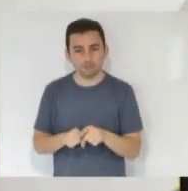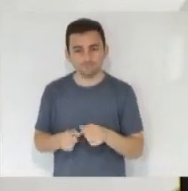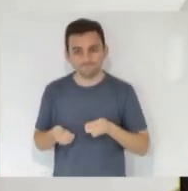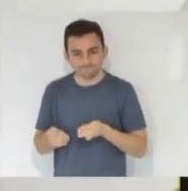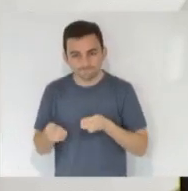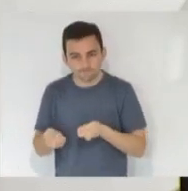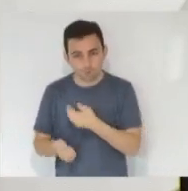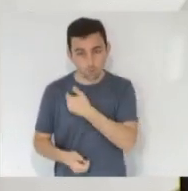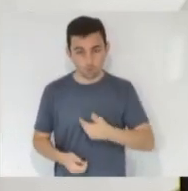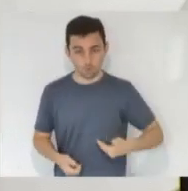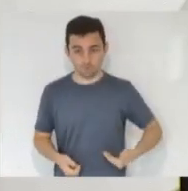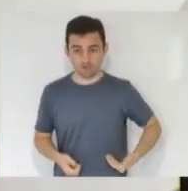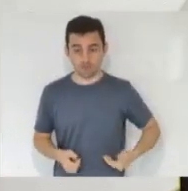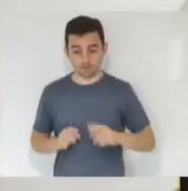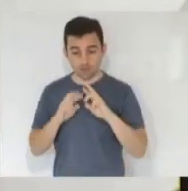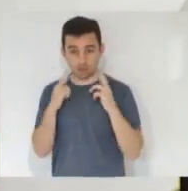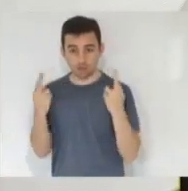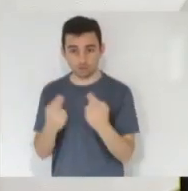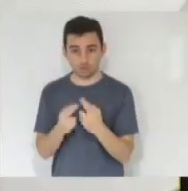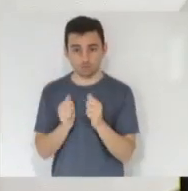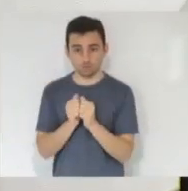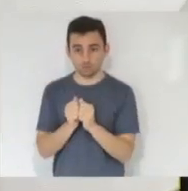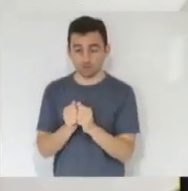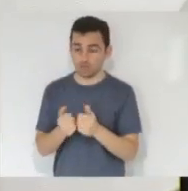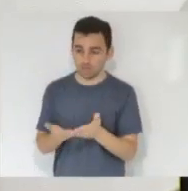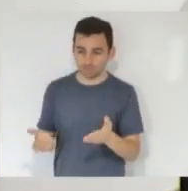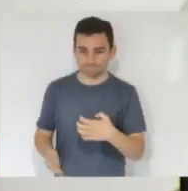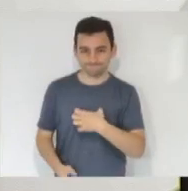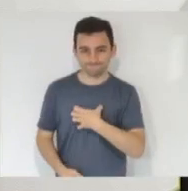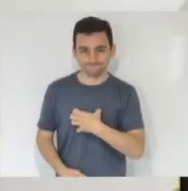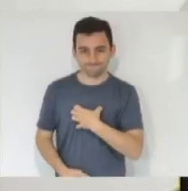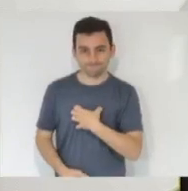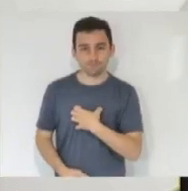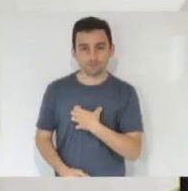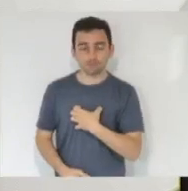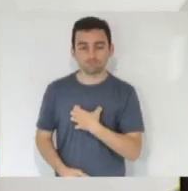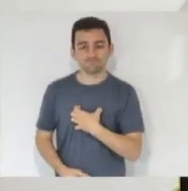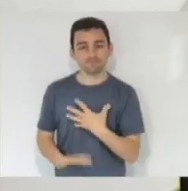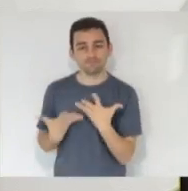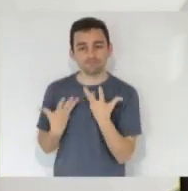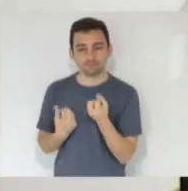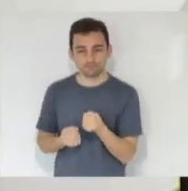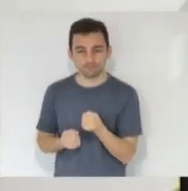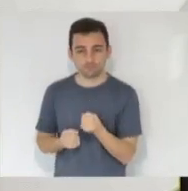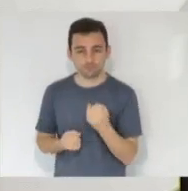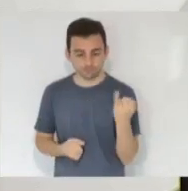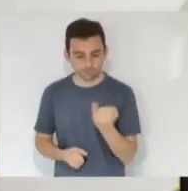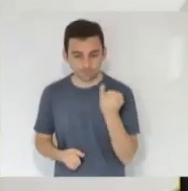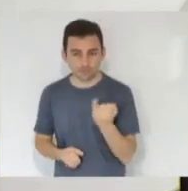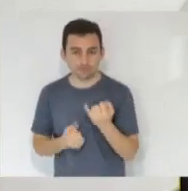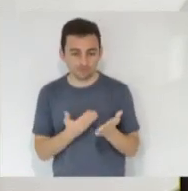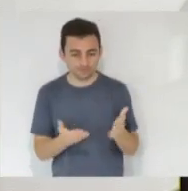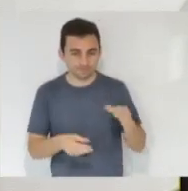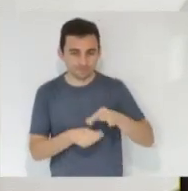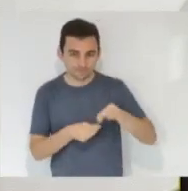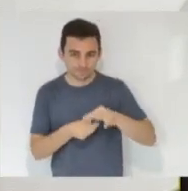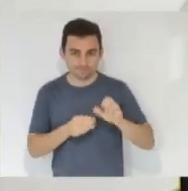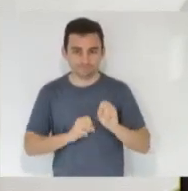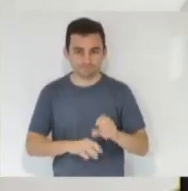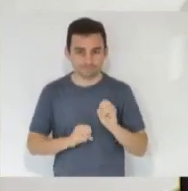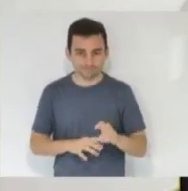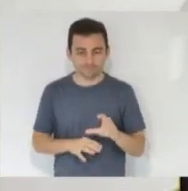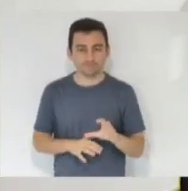governo do estado, que teve a sensibilidade para atender a relevância das entidades educadoras do nosso